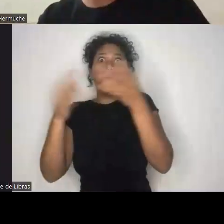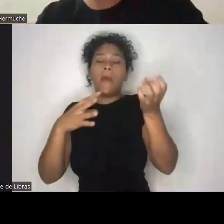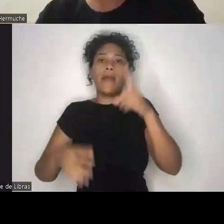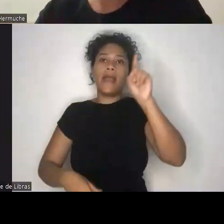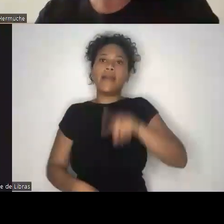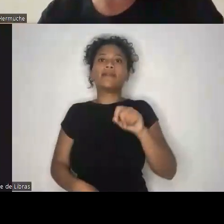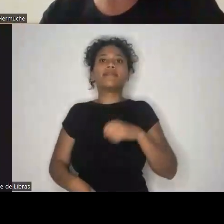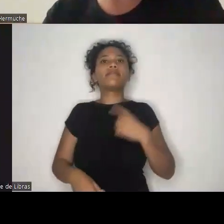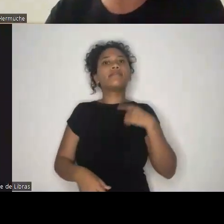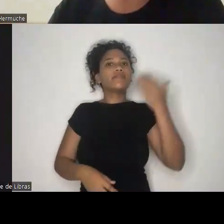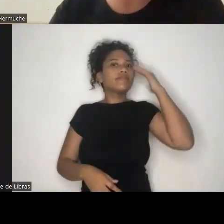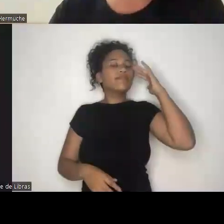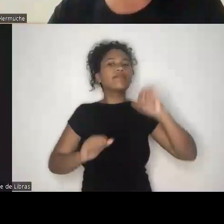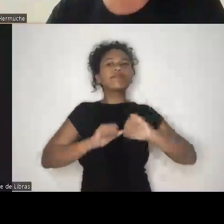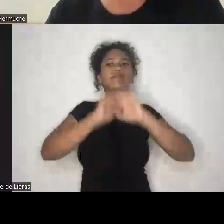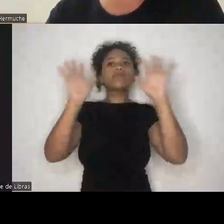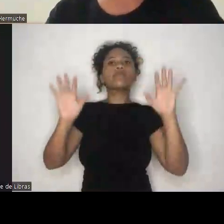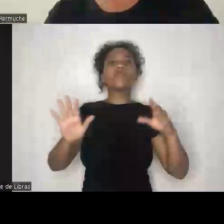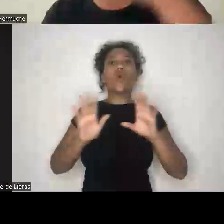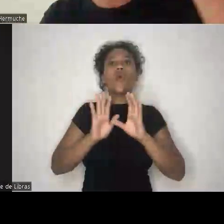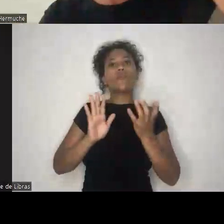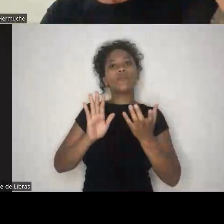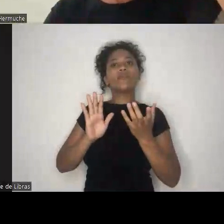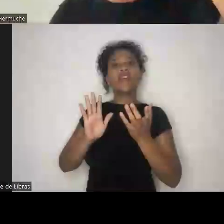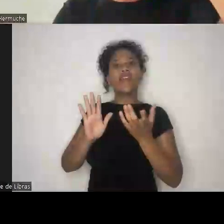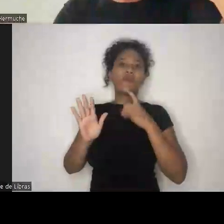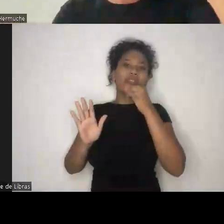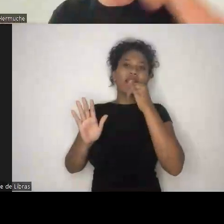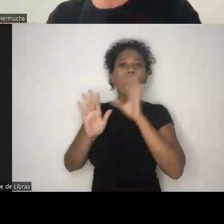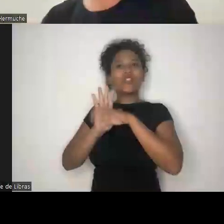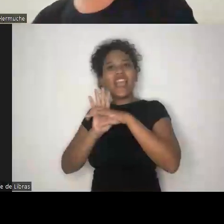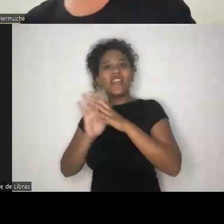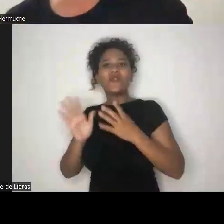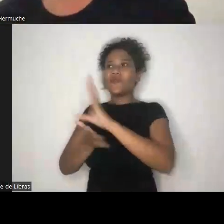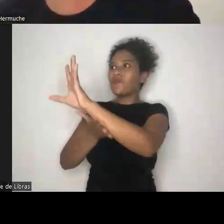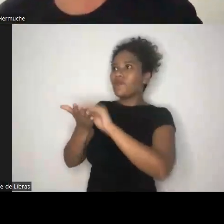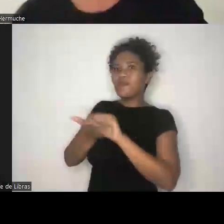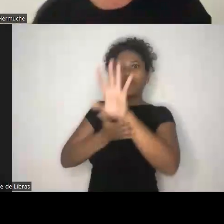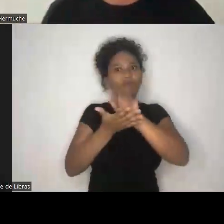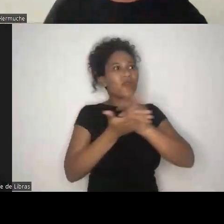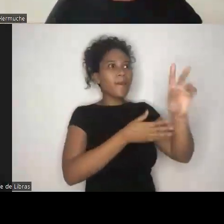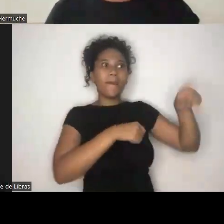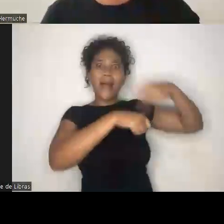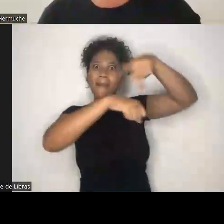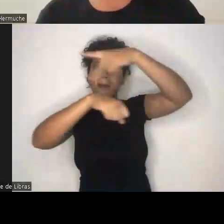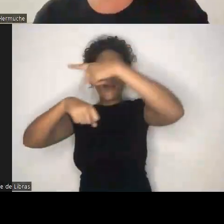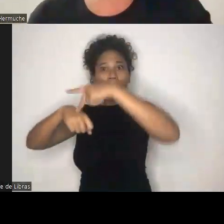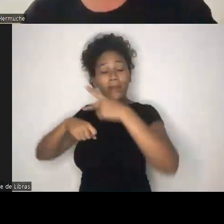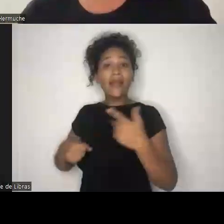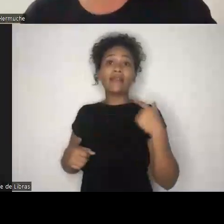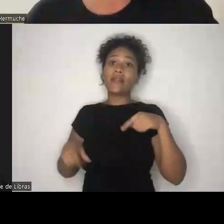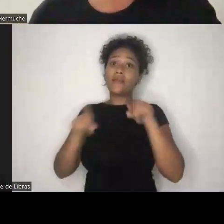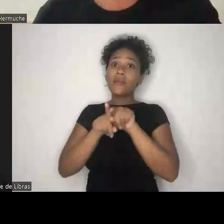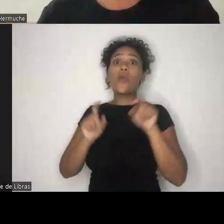toda a concepção conceitual da Tailândia né E isso eu tô mostrando para vocês para reforçar